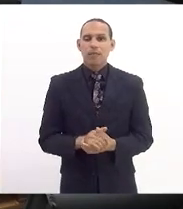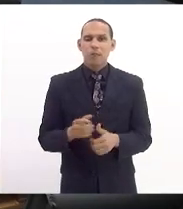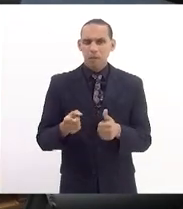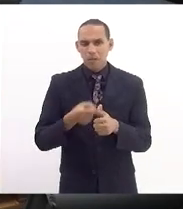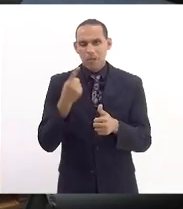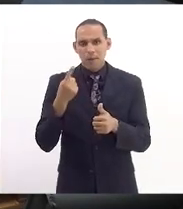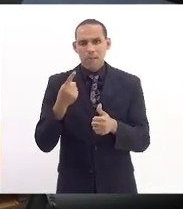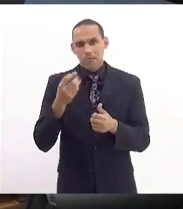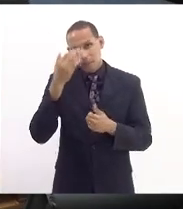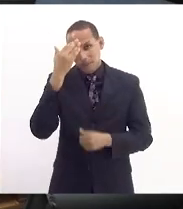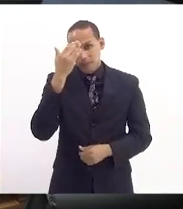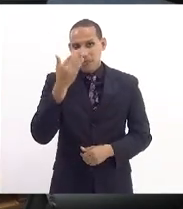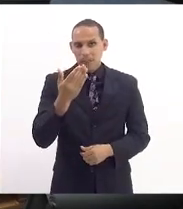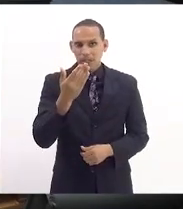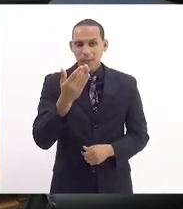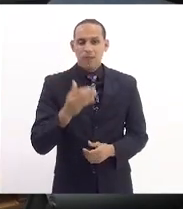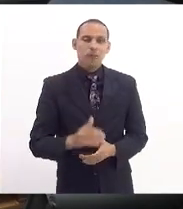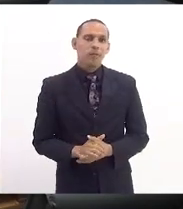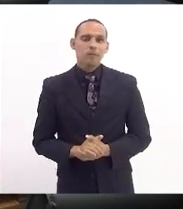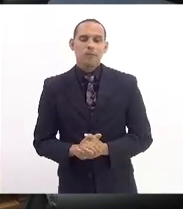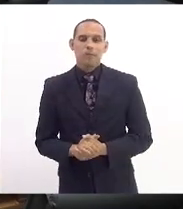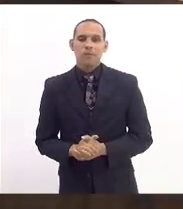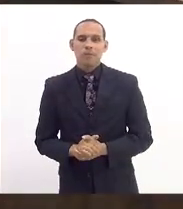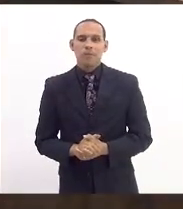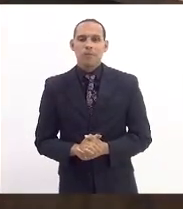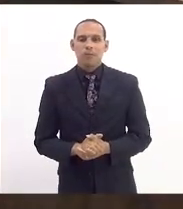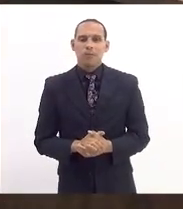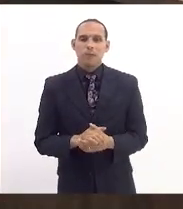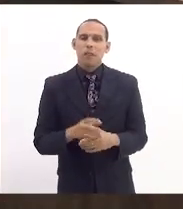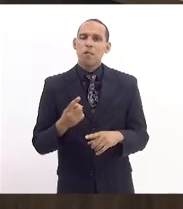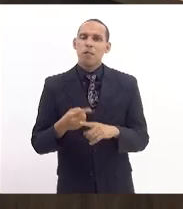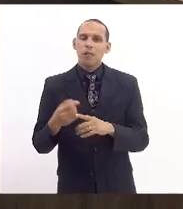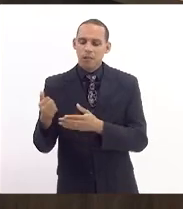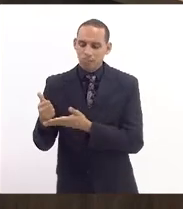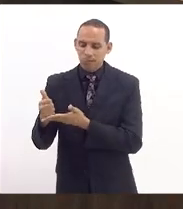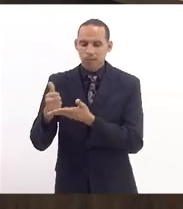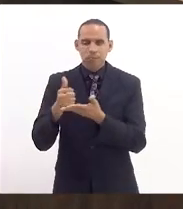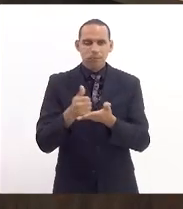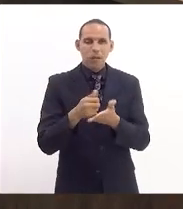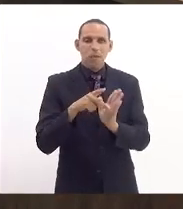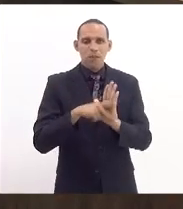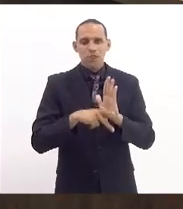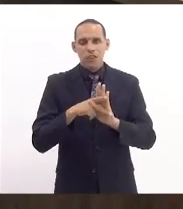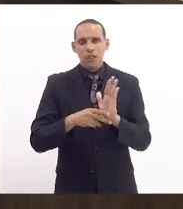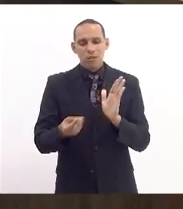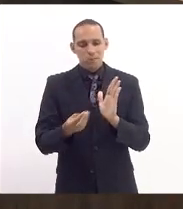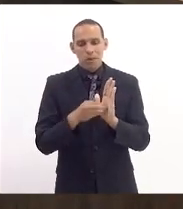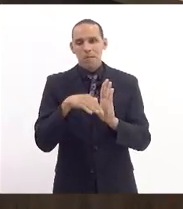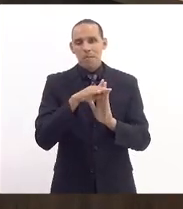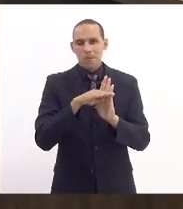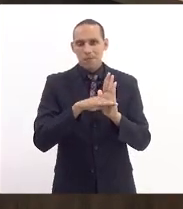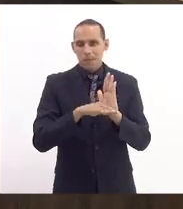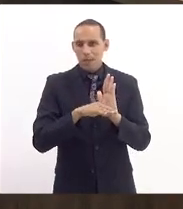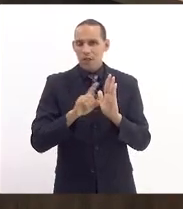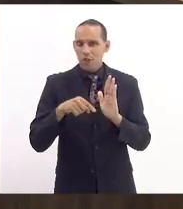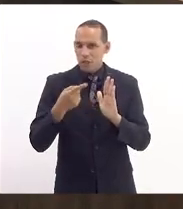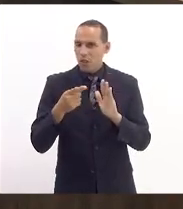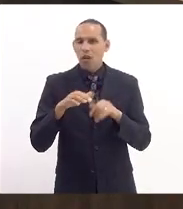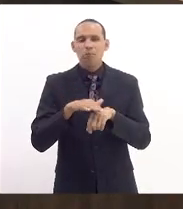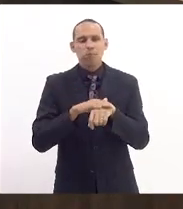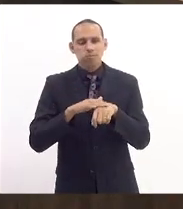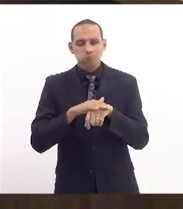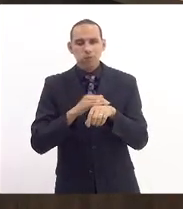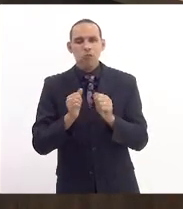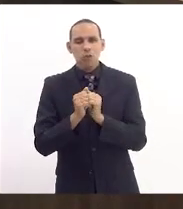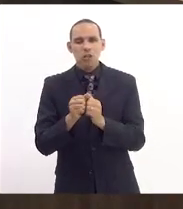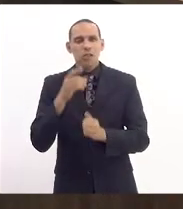eu gostaria de estar agradecendo a vossa excelência por ter trazido novamente esse projeto à pauta depois do Da conversa que eu